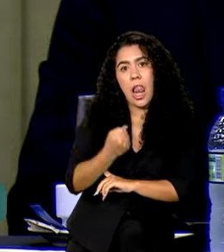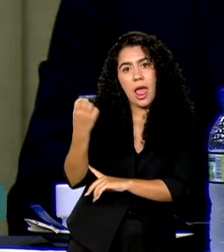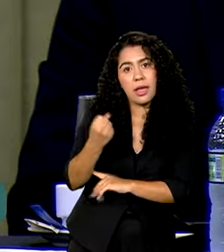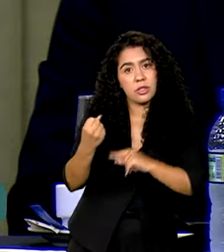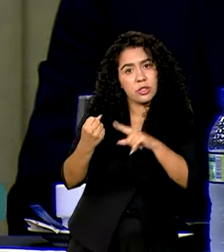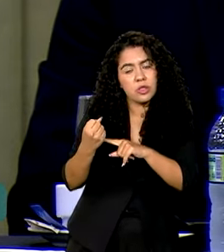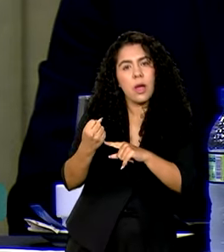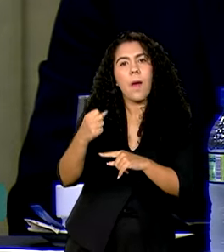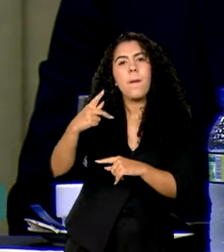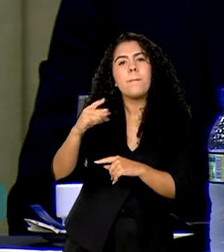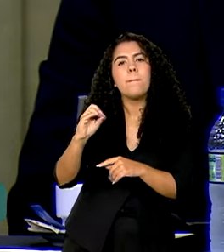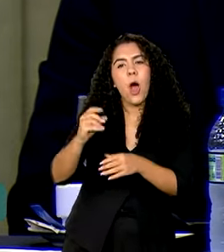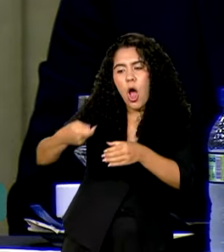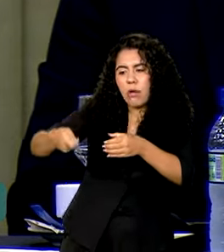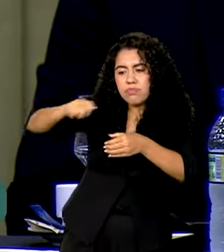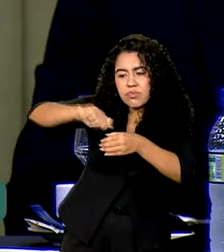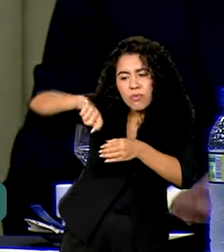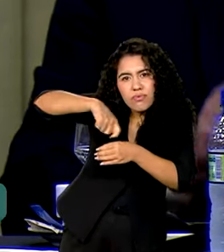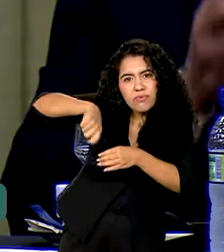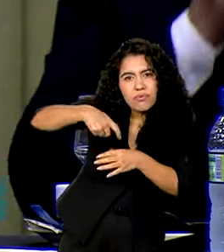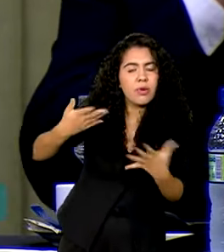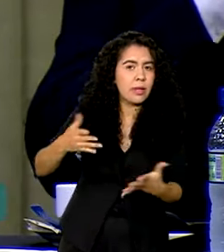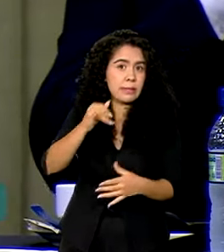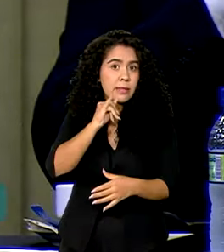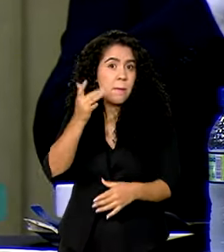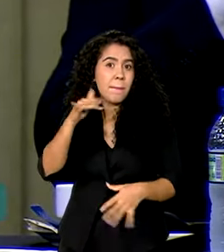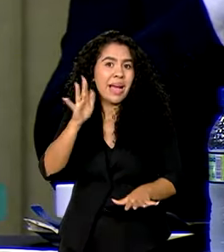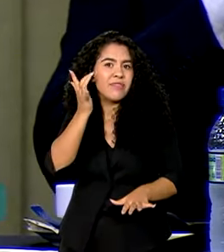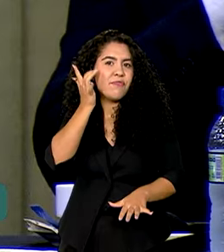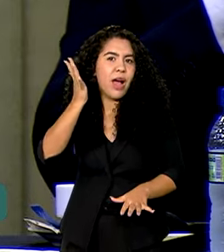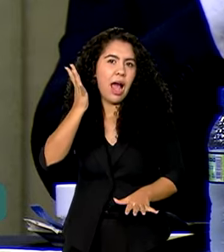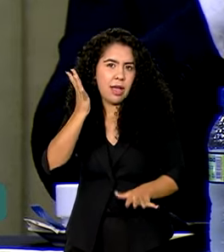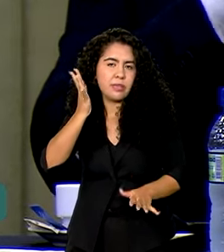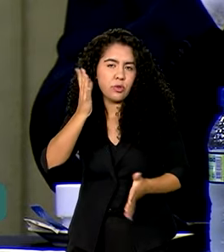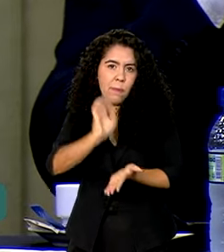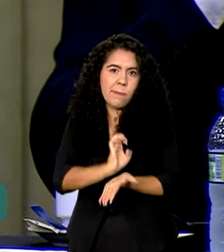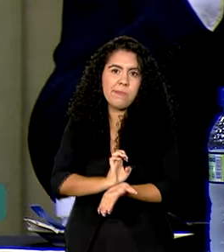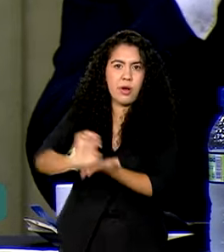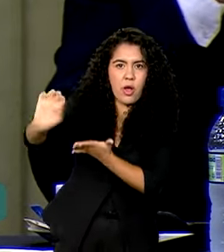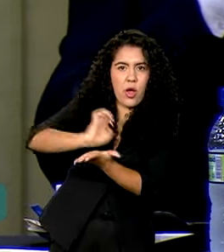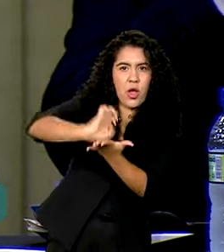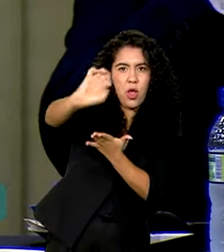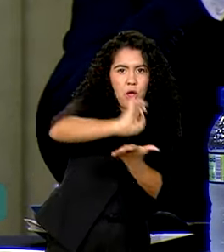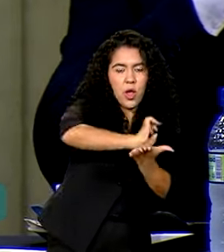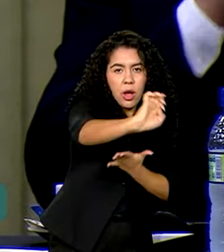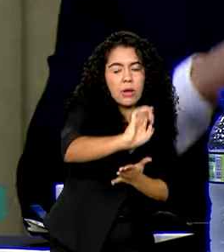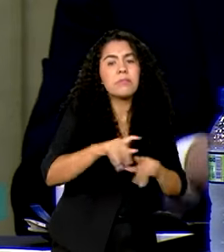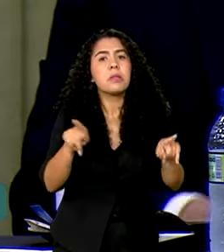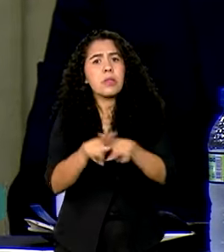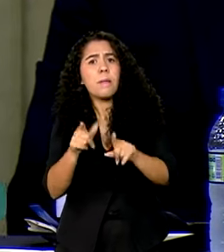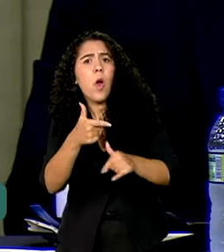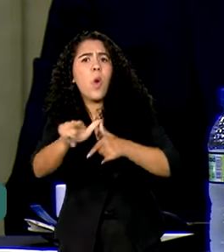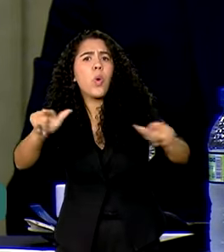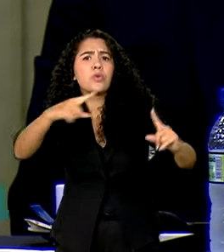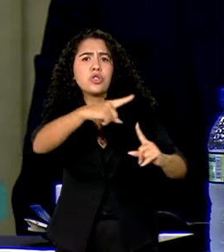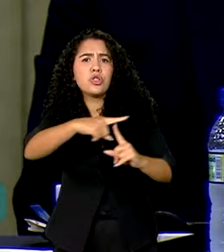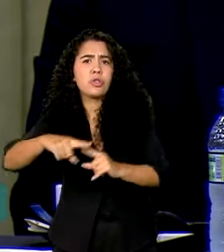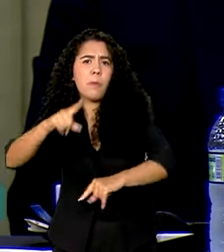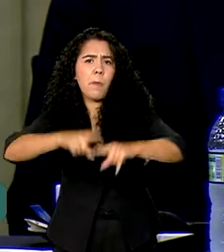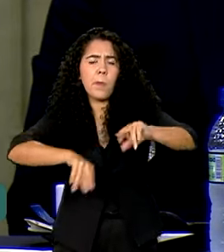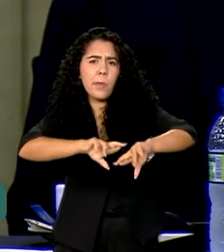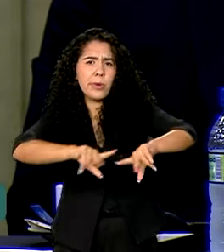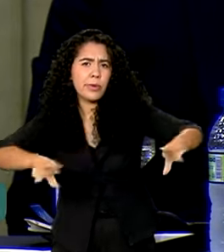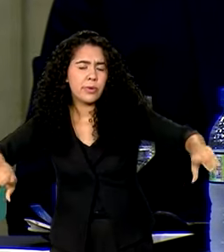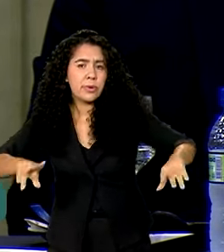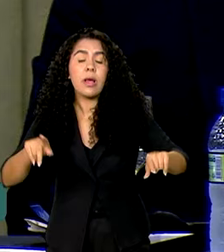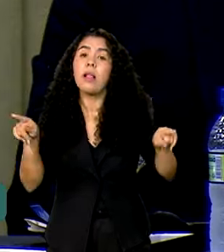em pó, por exemplo, para garantir a facilidade nas entregas. E assim outros produtos.